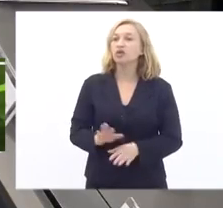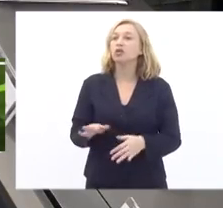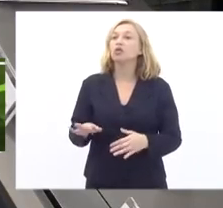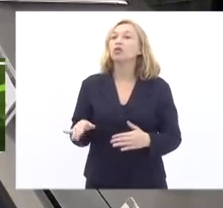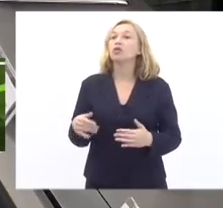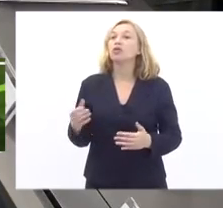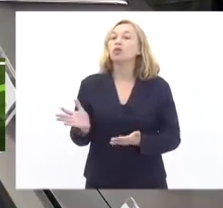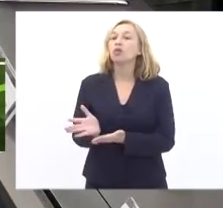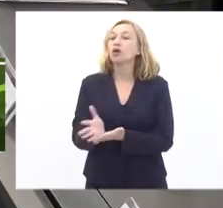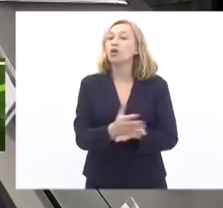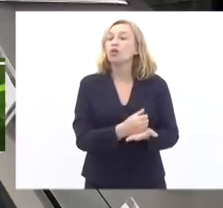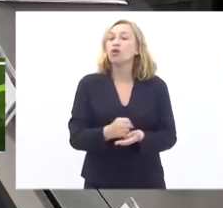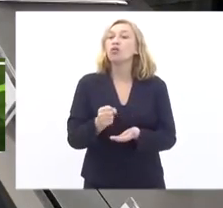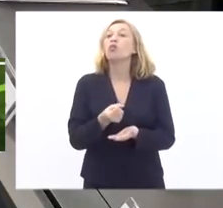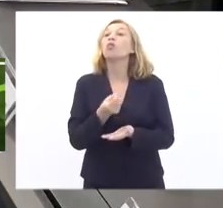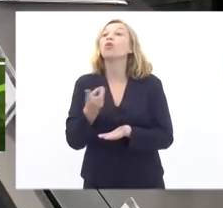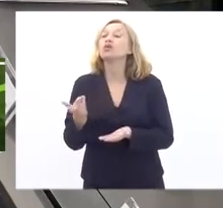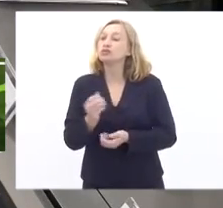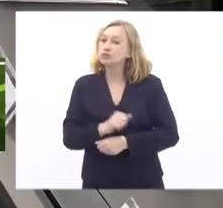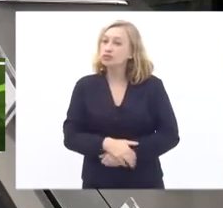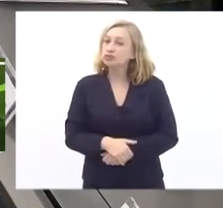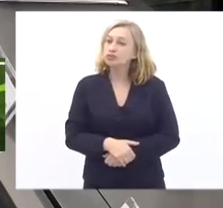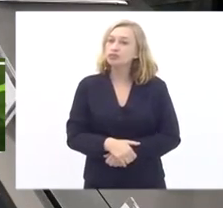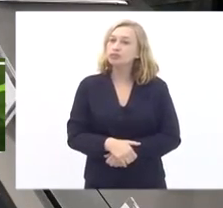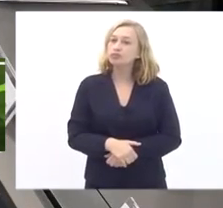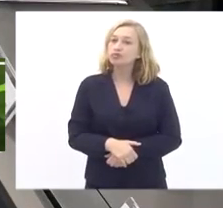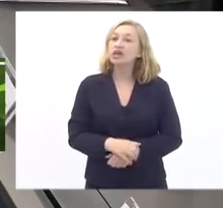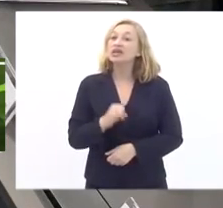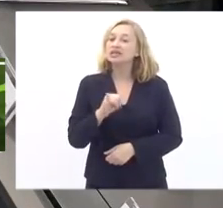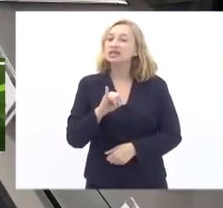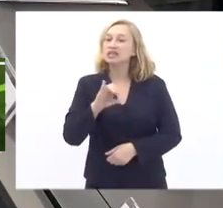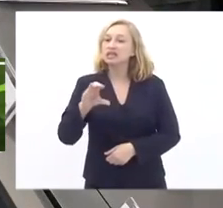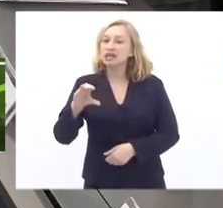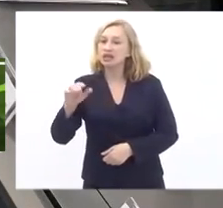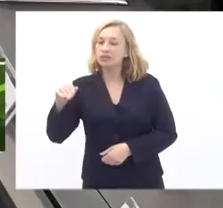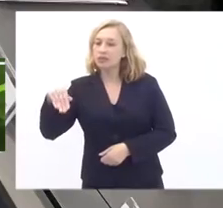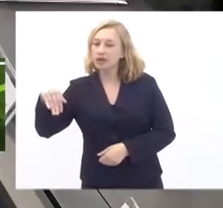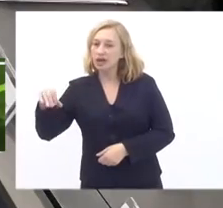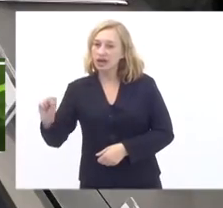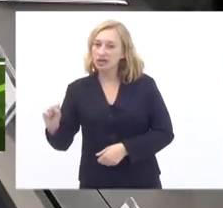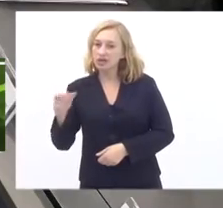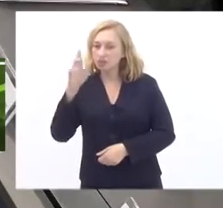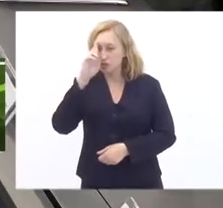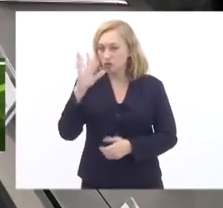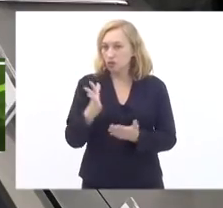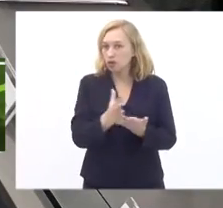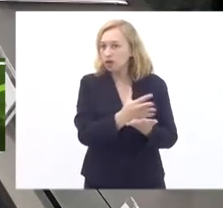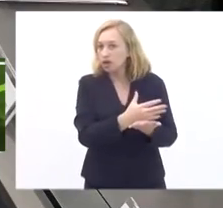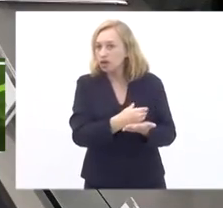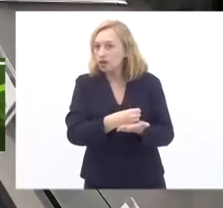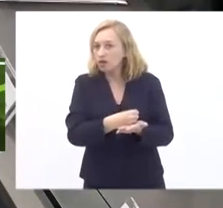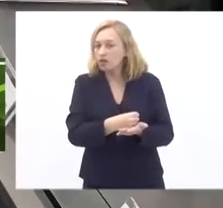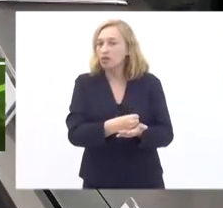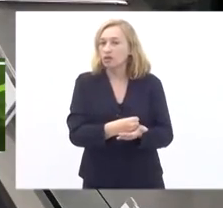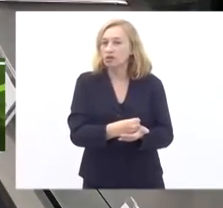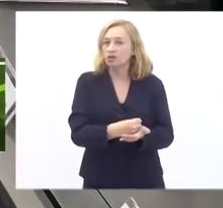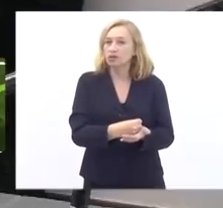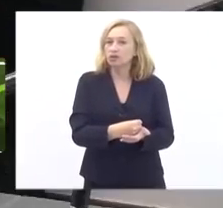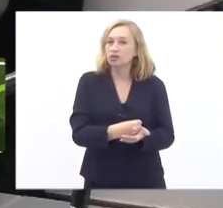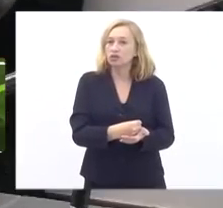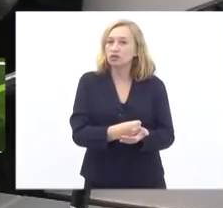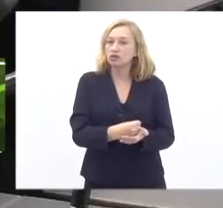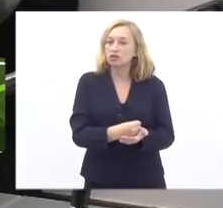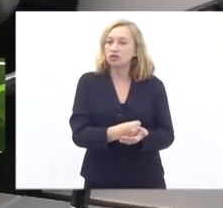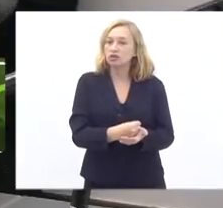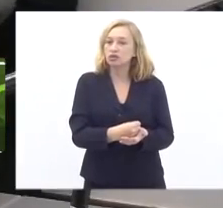recolhe de ICMS? Se esse ICMS que o senhor recolhe incide